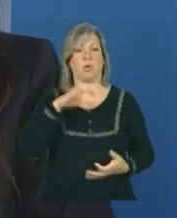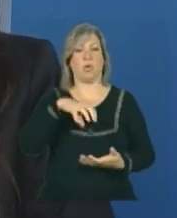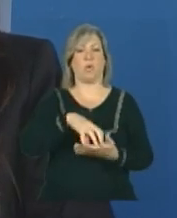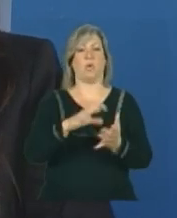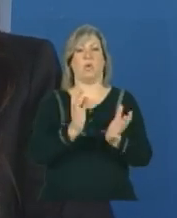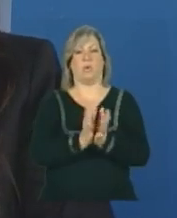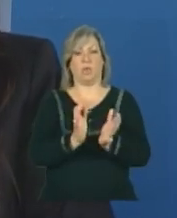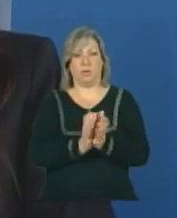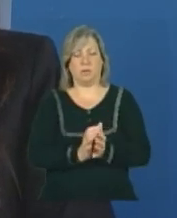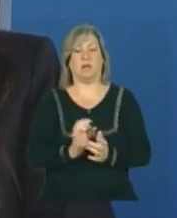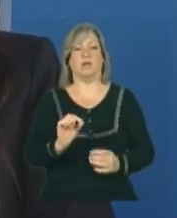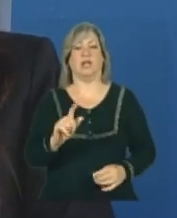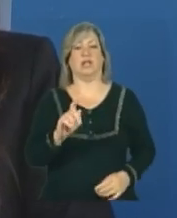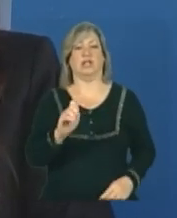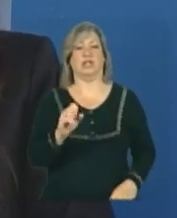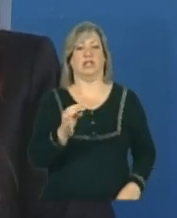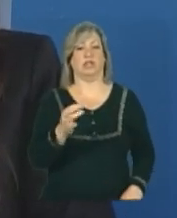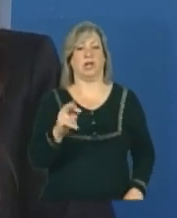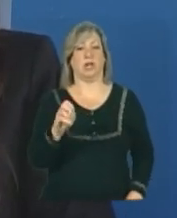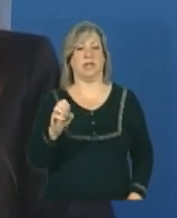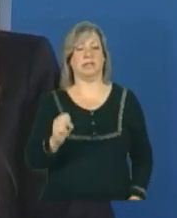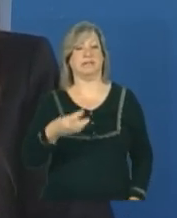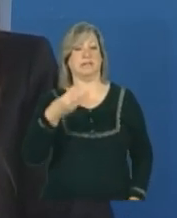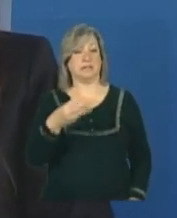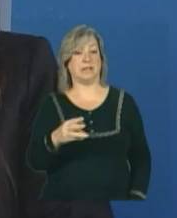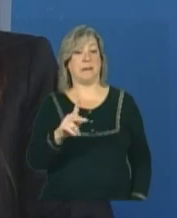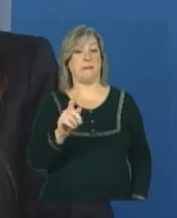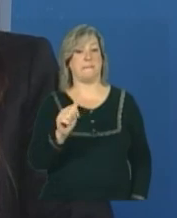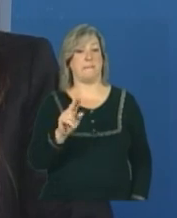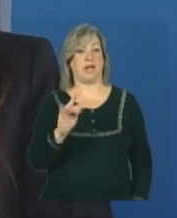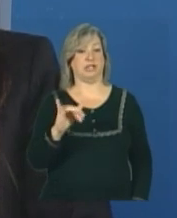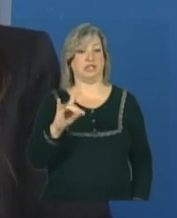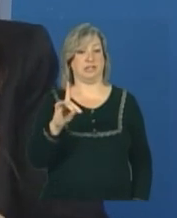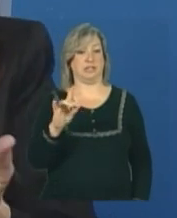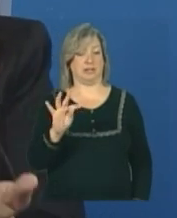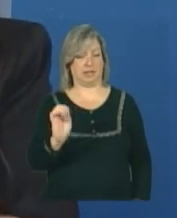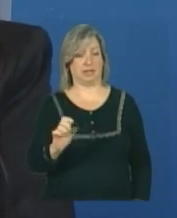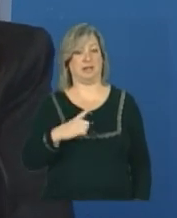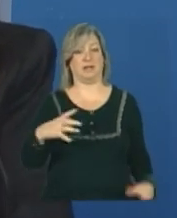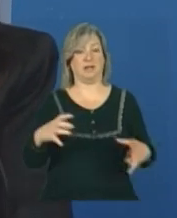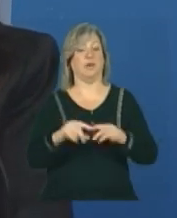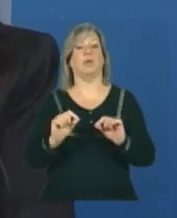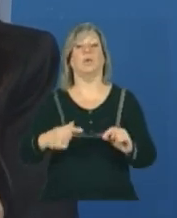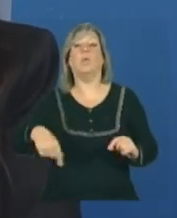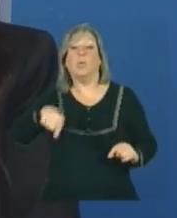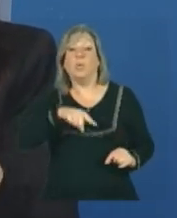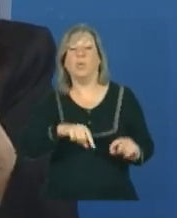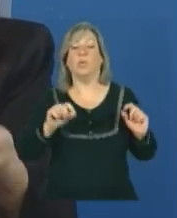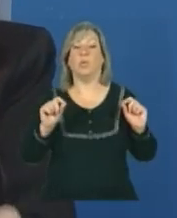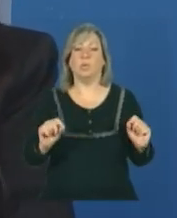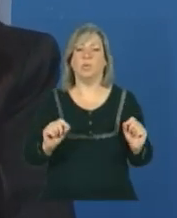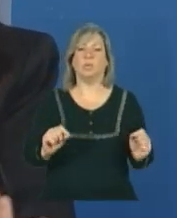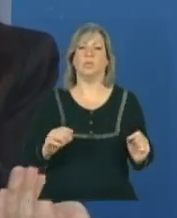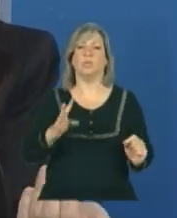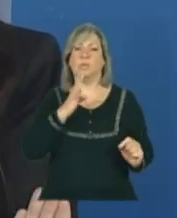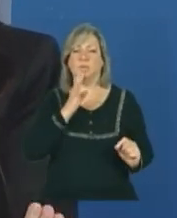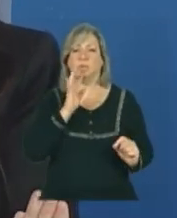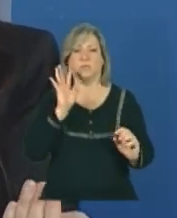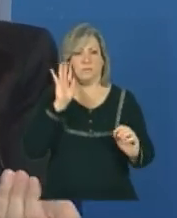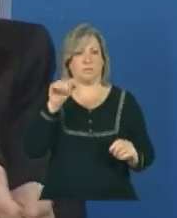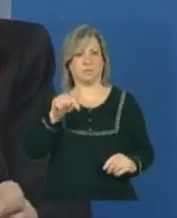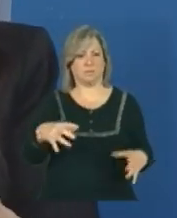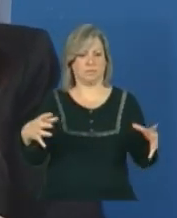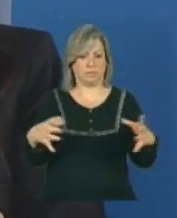Intergestores Tripartite. Ou seja, essa é uma necessidade do sistema, foi reconhecido como tal pelos